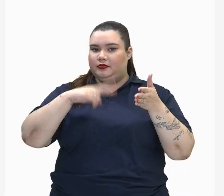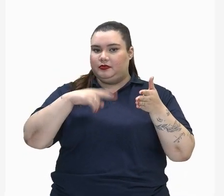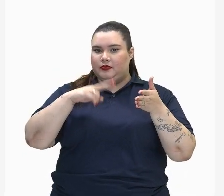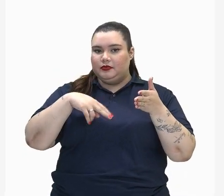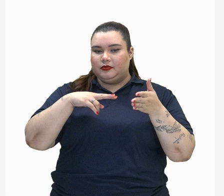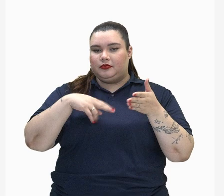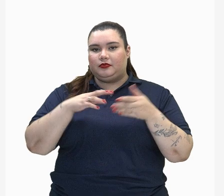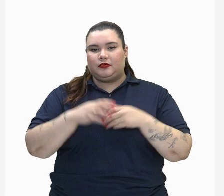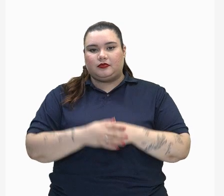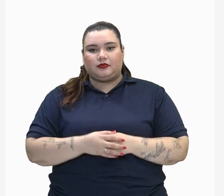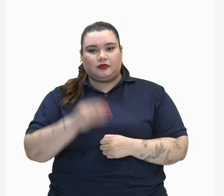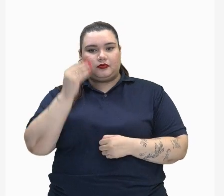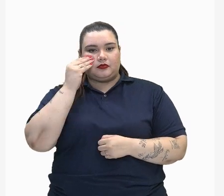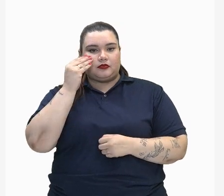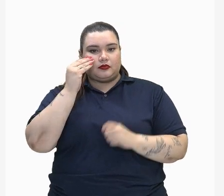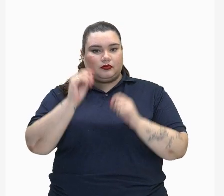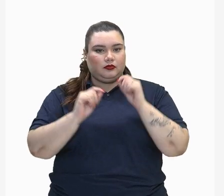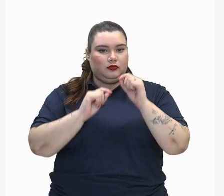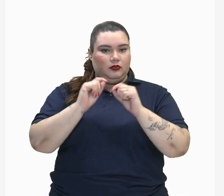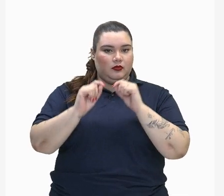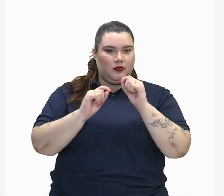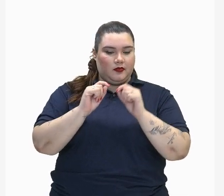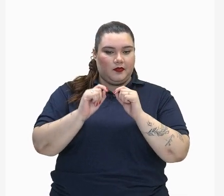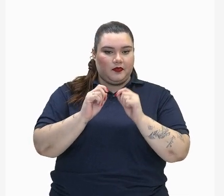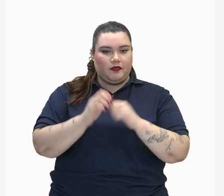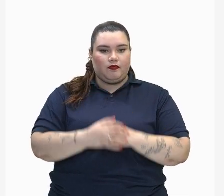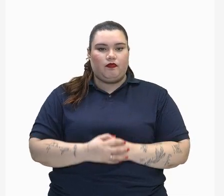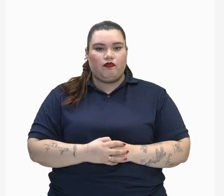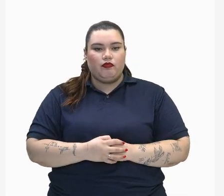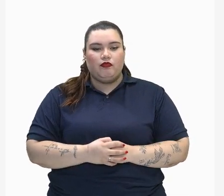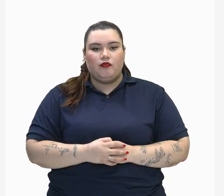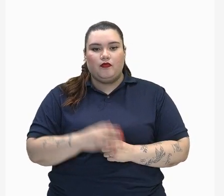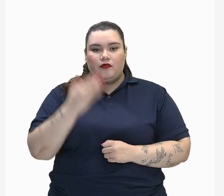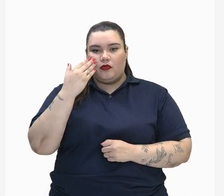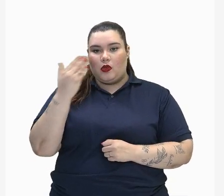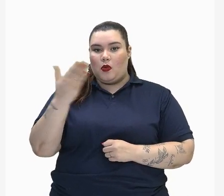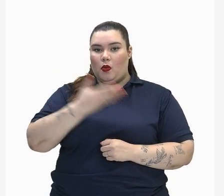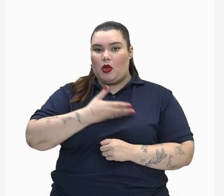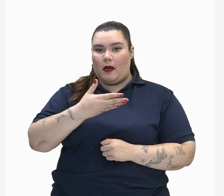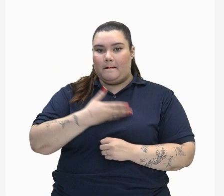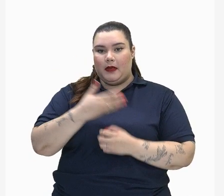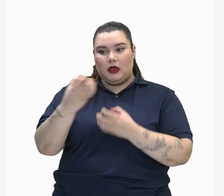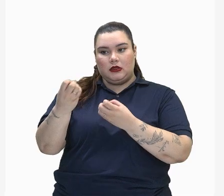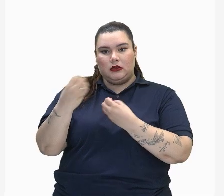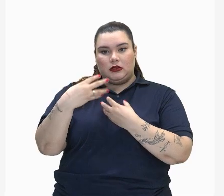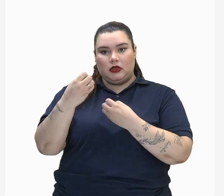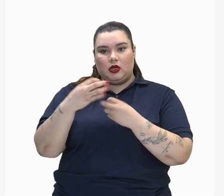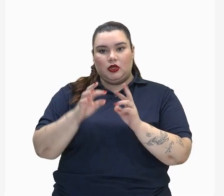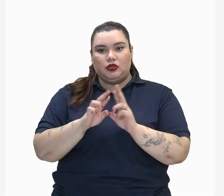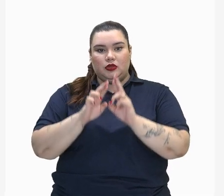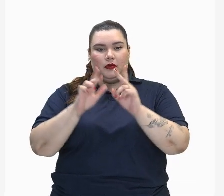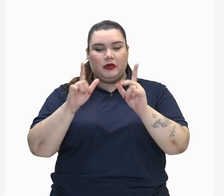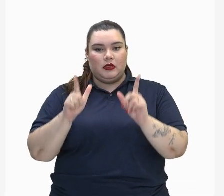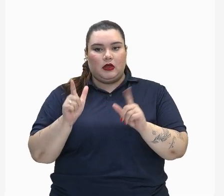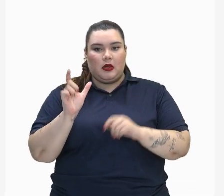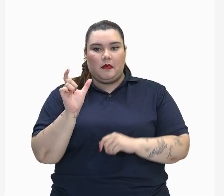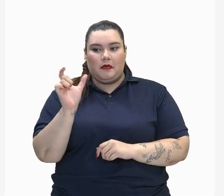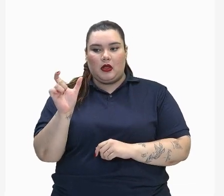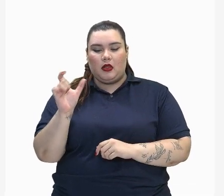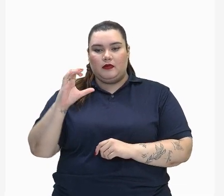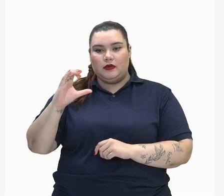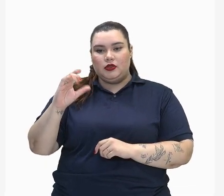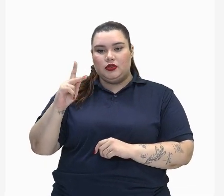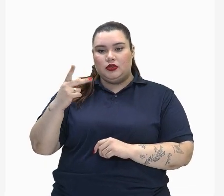leitura e verificar o que foi que aconteceu aqui. Um amigo meu me ensina a diferença